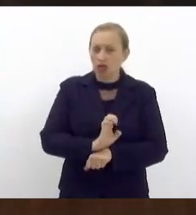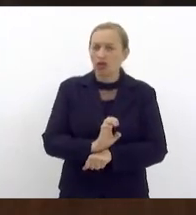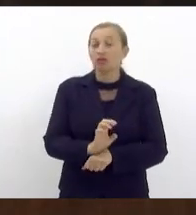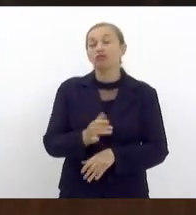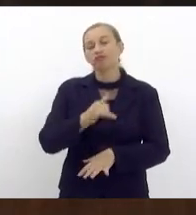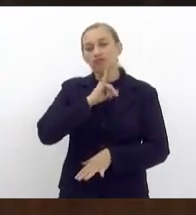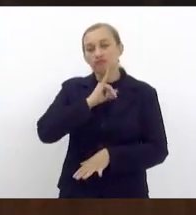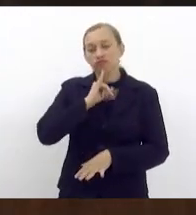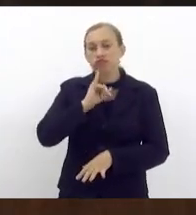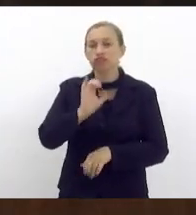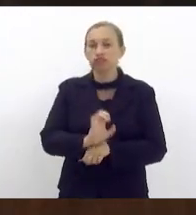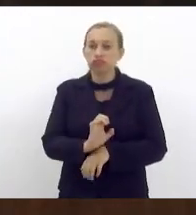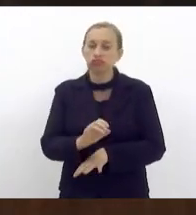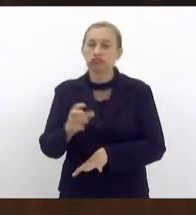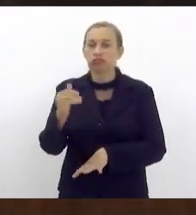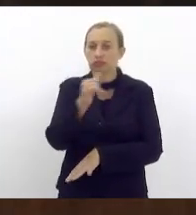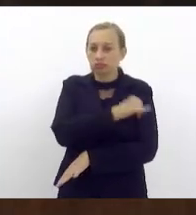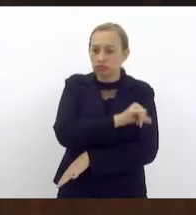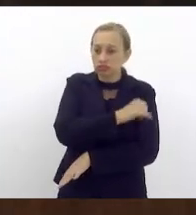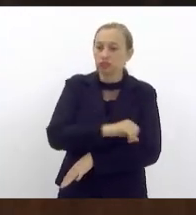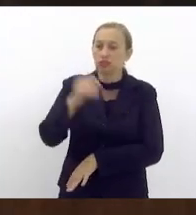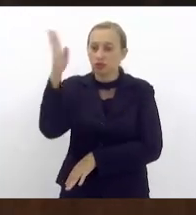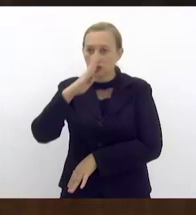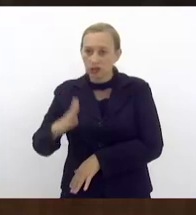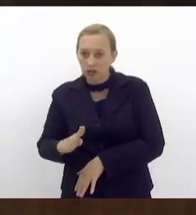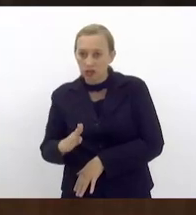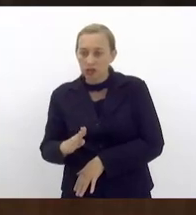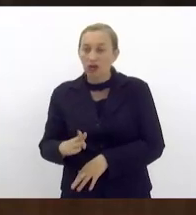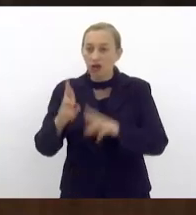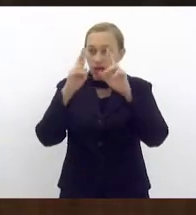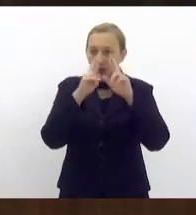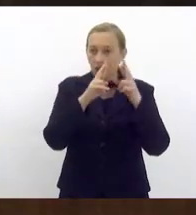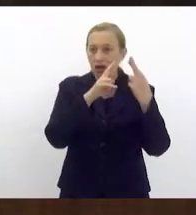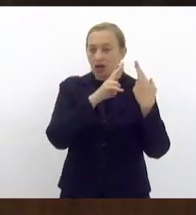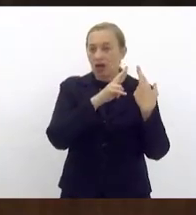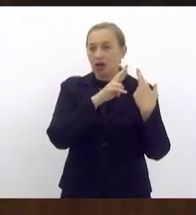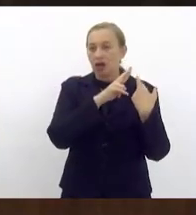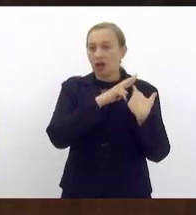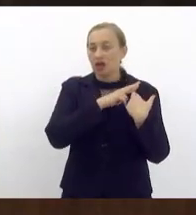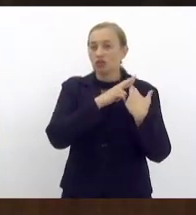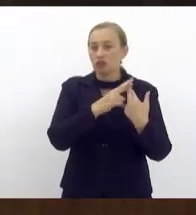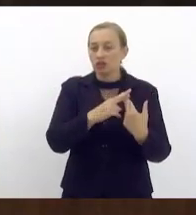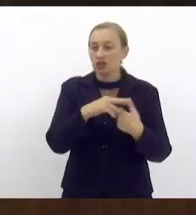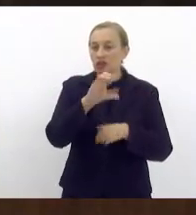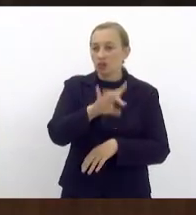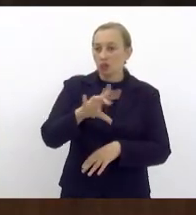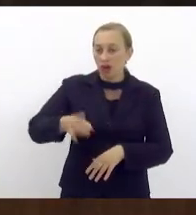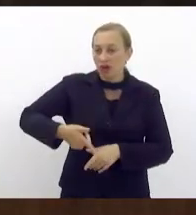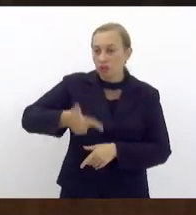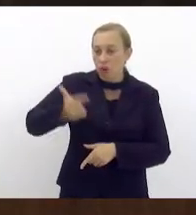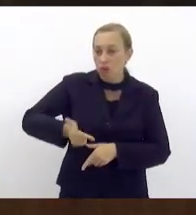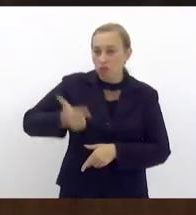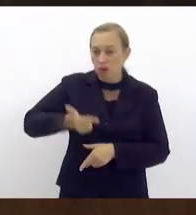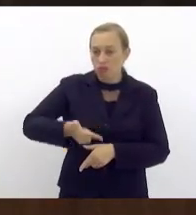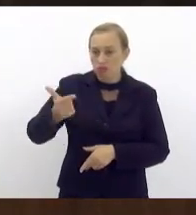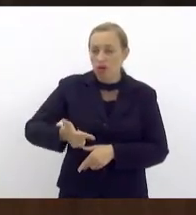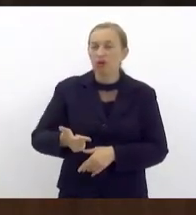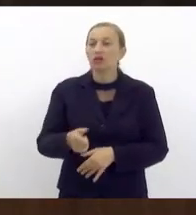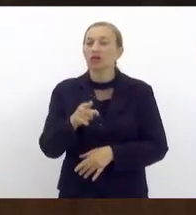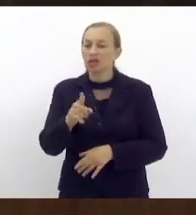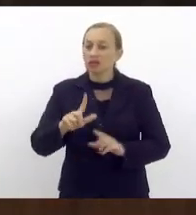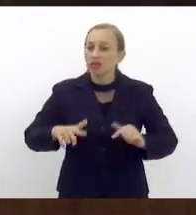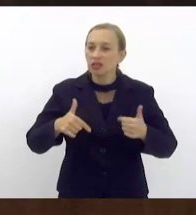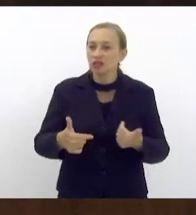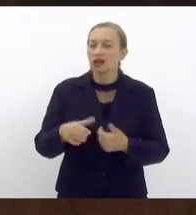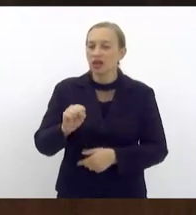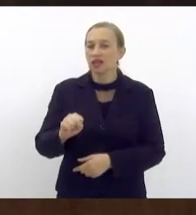Rio de Janeiro e no Brasil dificilmente é responsabilizado por cada tiro dado e ali essa ação